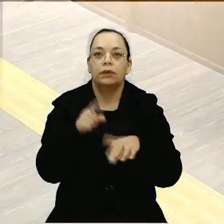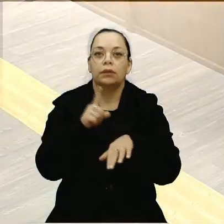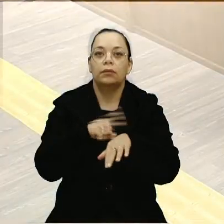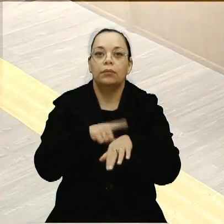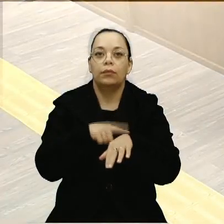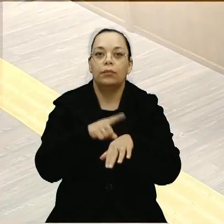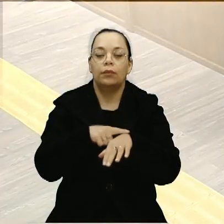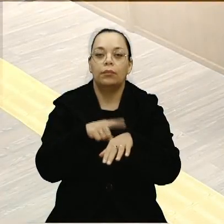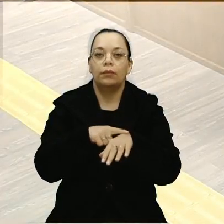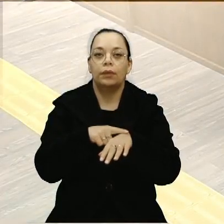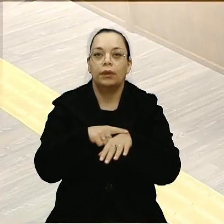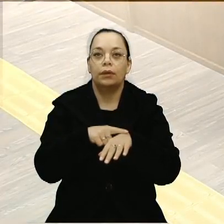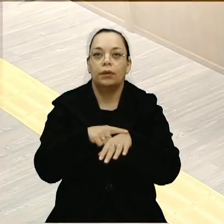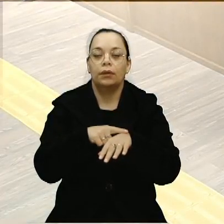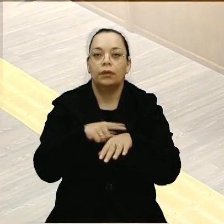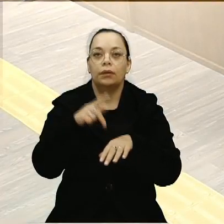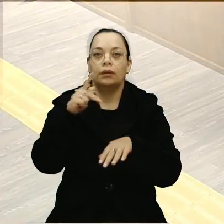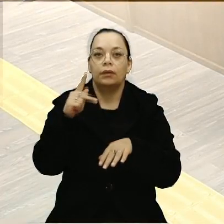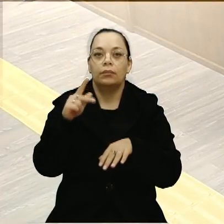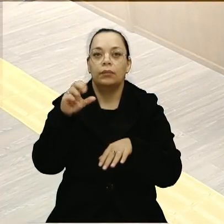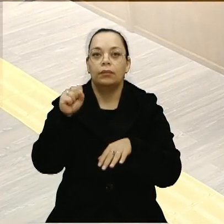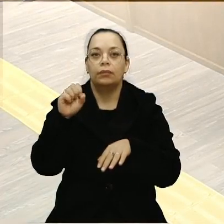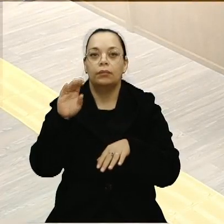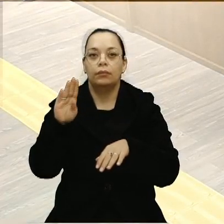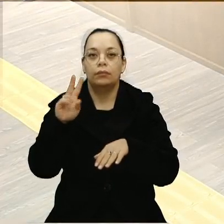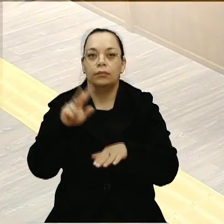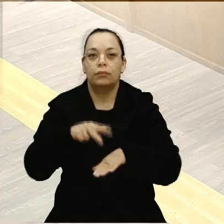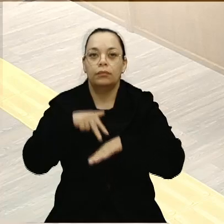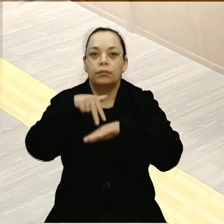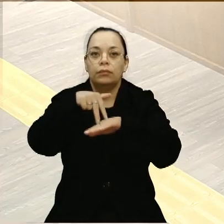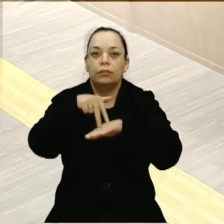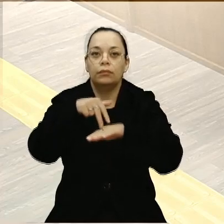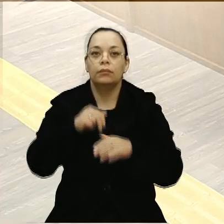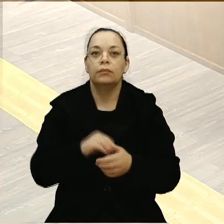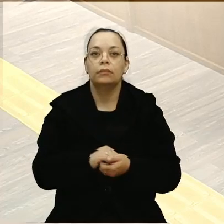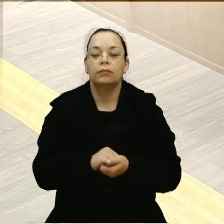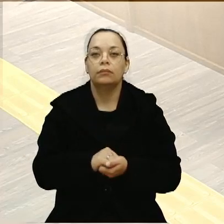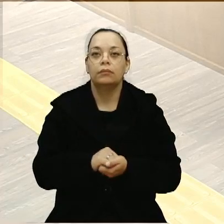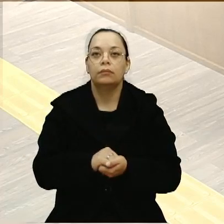Declaração de líder do PSB na tribuna.